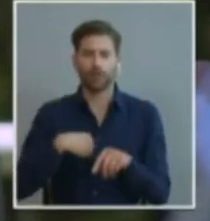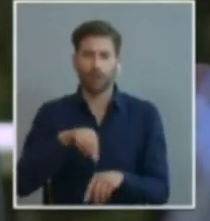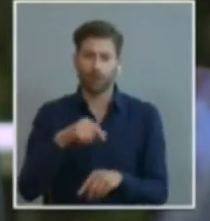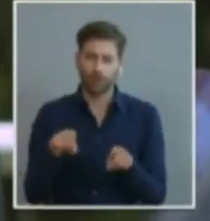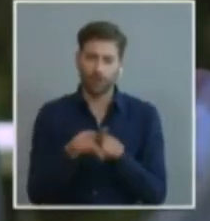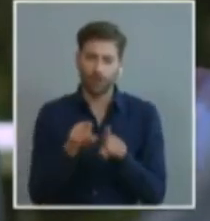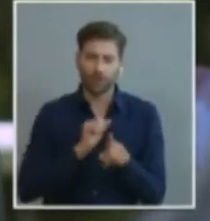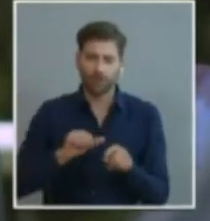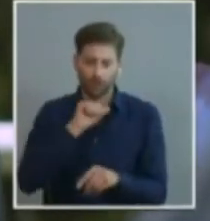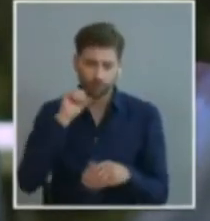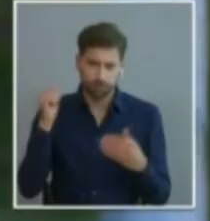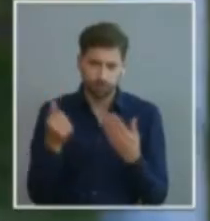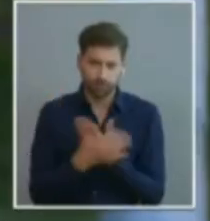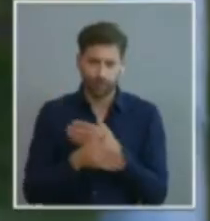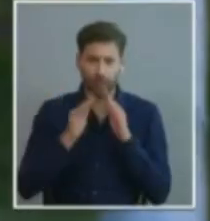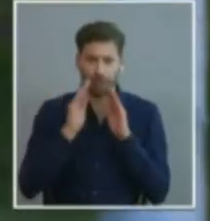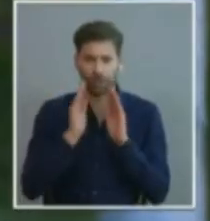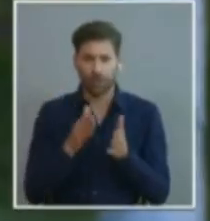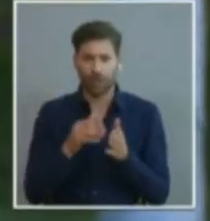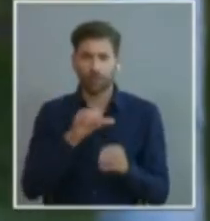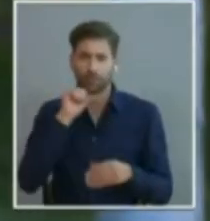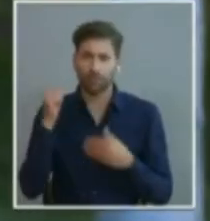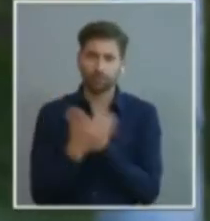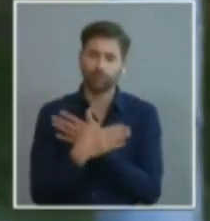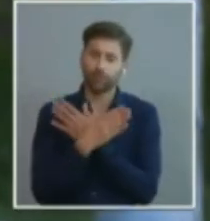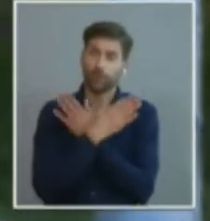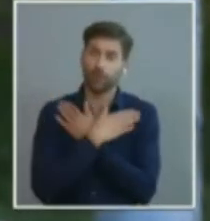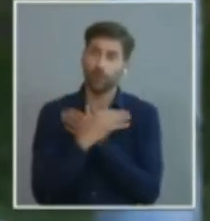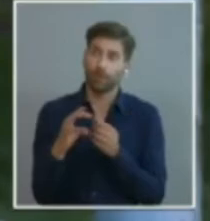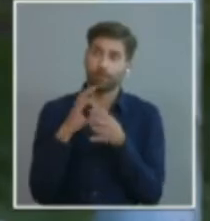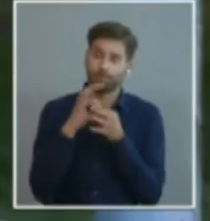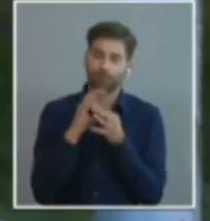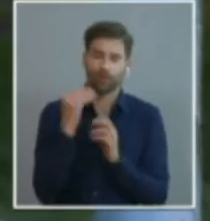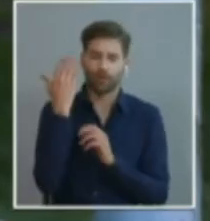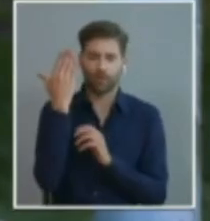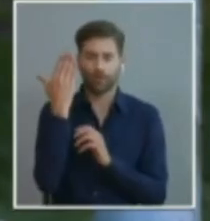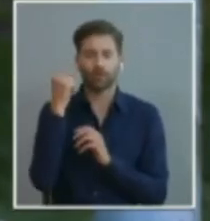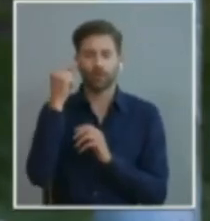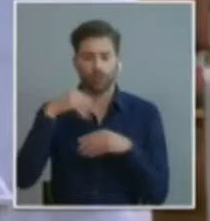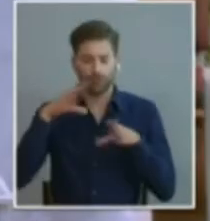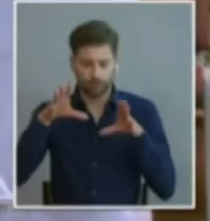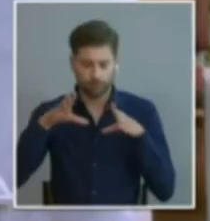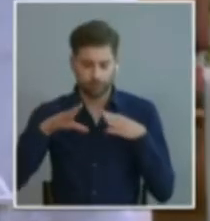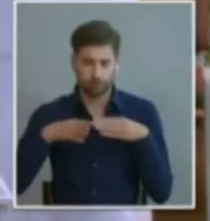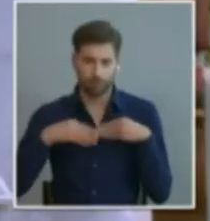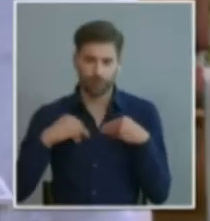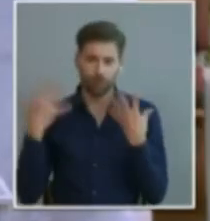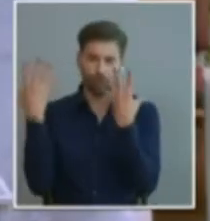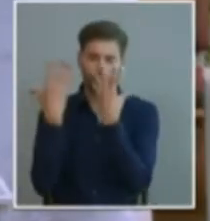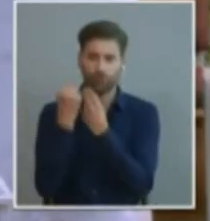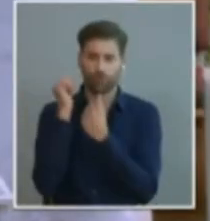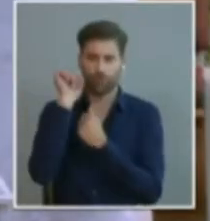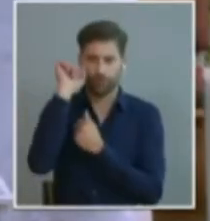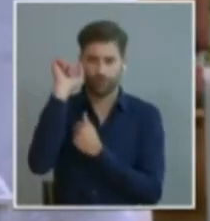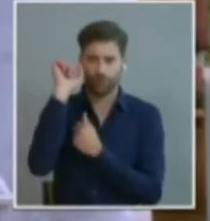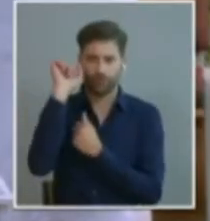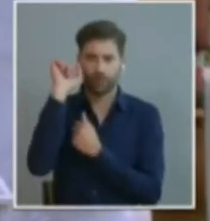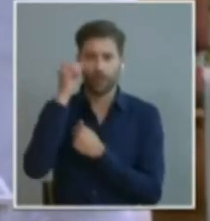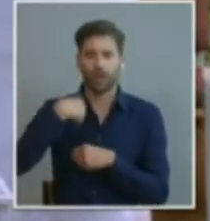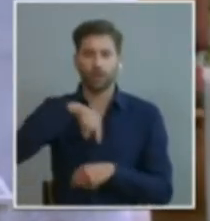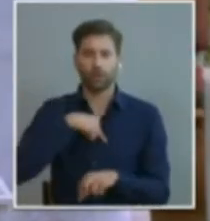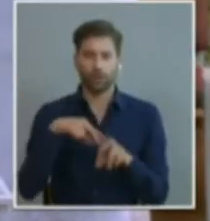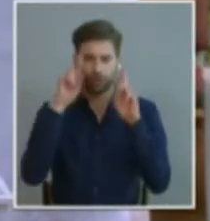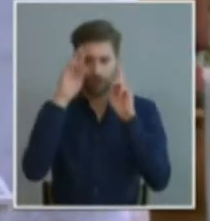defuntos e de todos os que morreram na vossa amizade. Acolhei-os com bondade no vosso reino, onde também nós esperamos